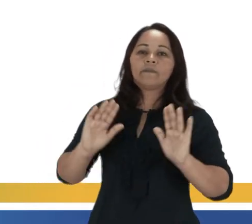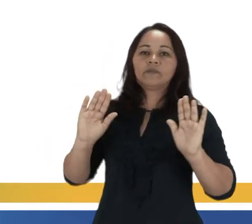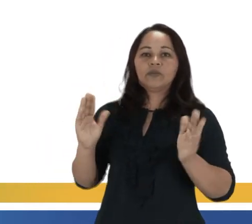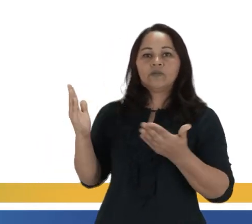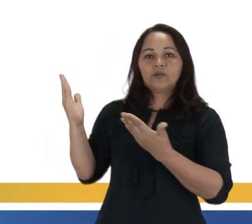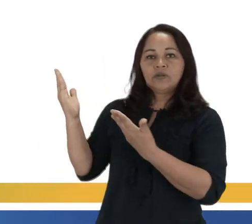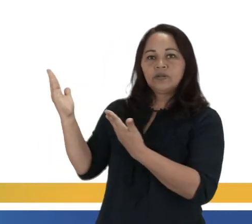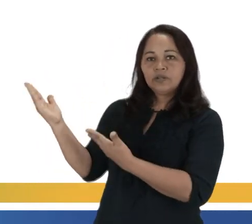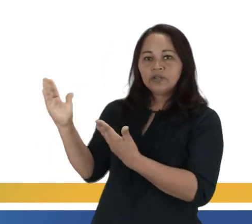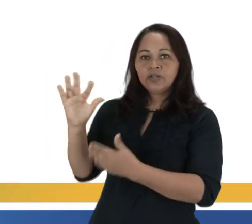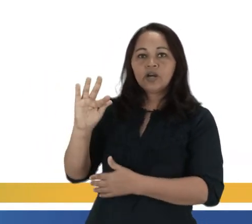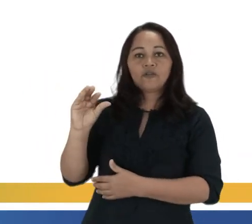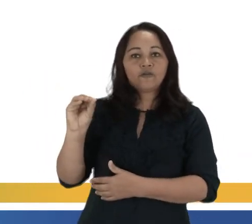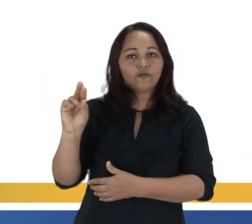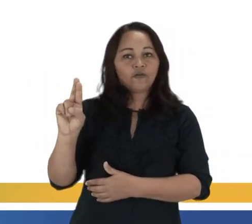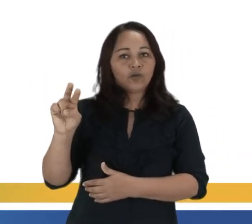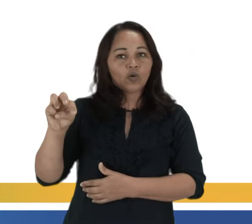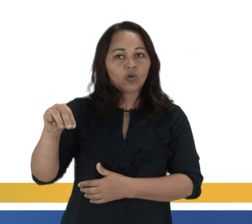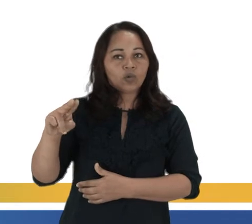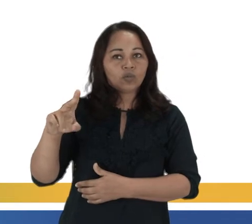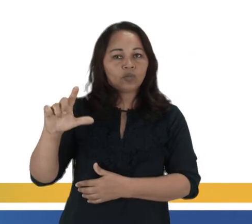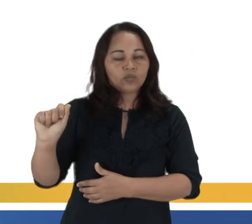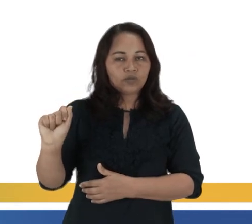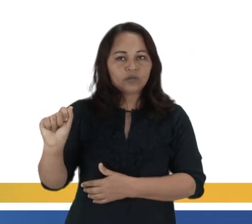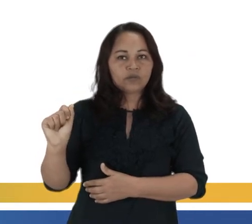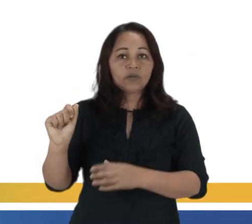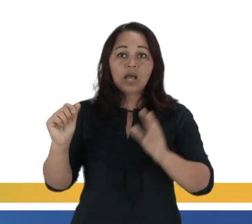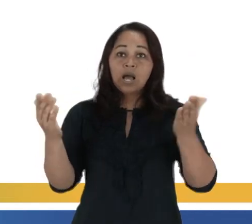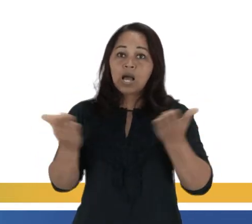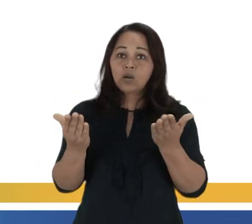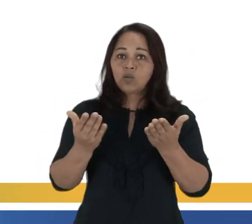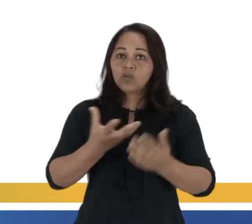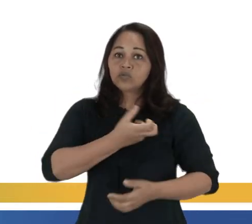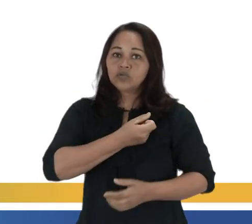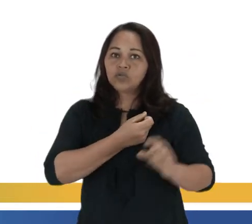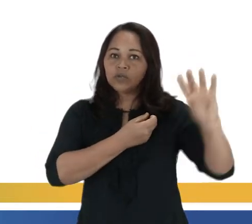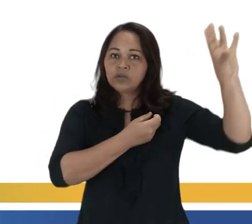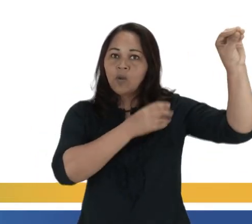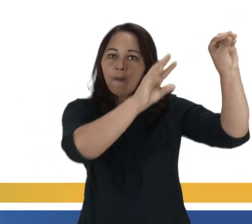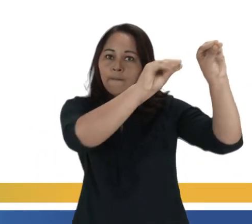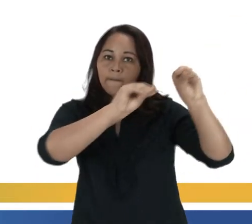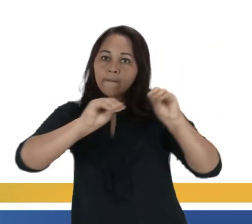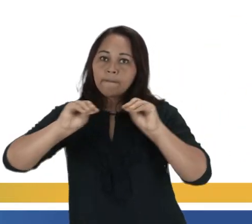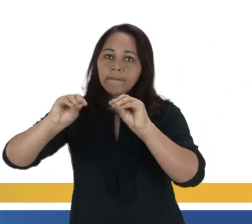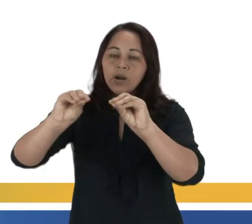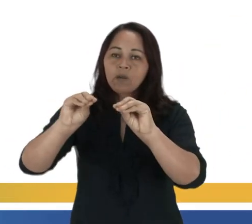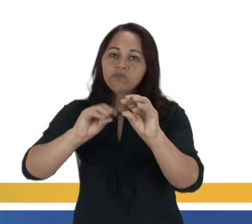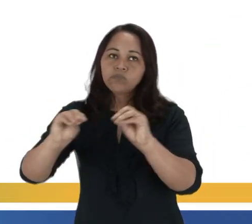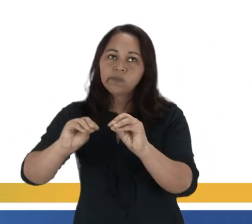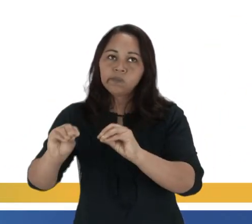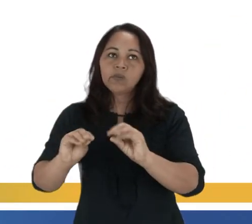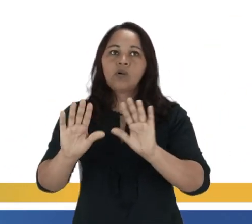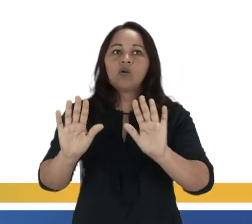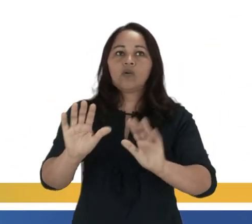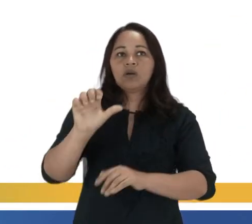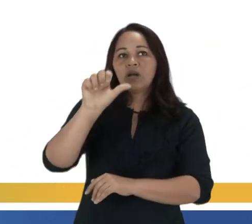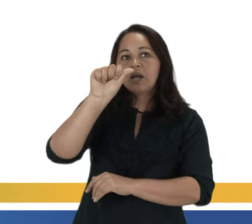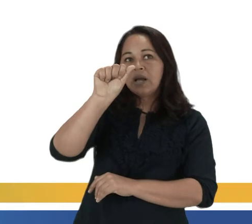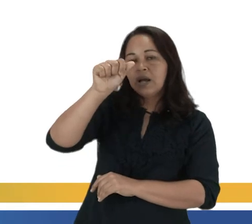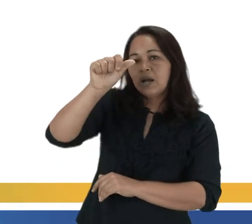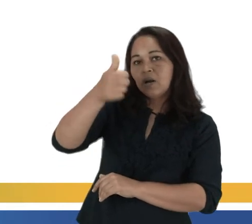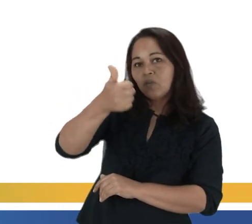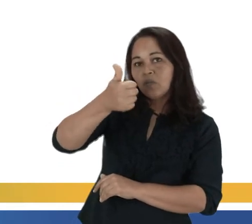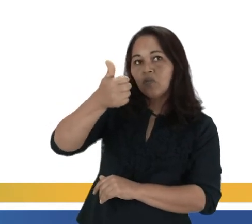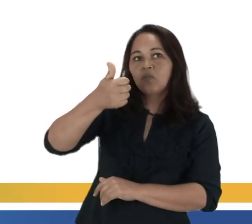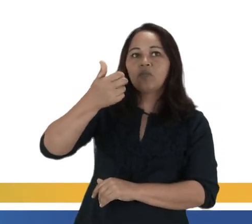nossa fórmula, vamos extrair cada elemento do nosso problema. Nosso primeiro termo que é igual a 60, nossa razão